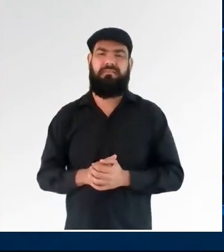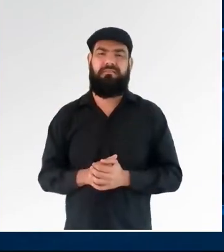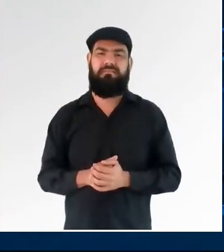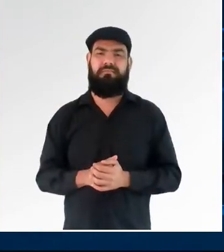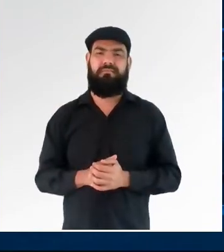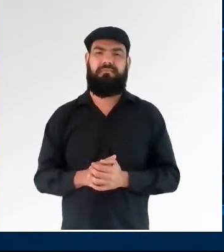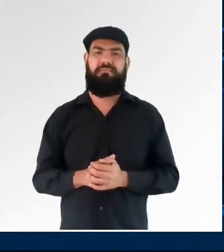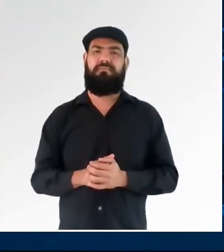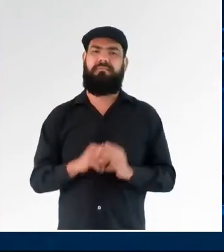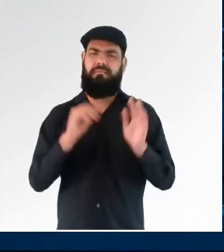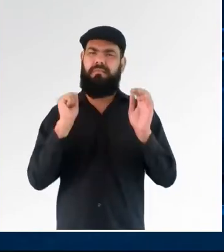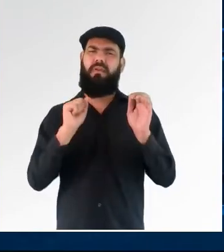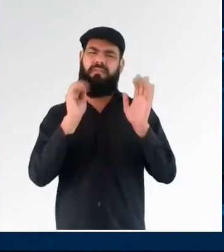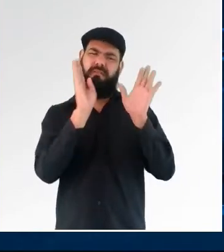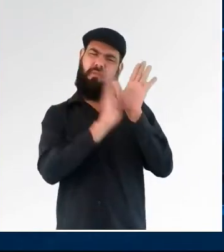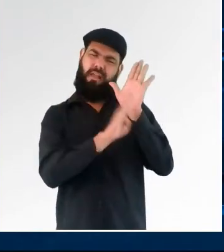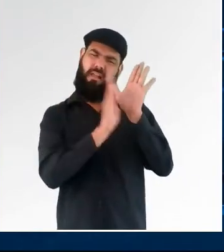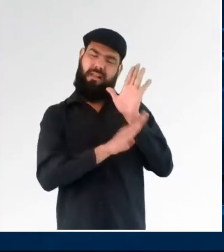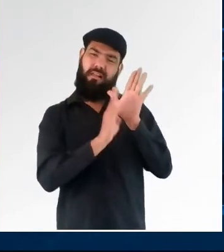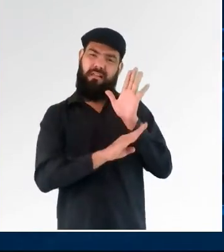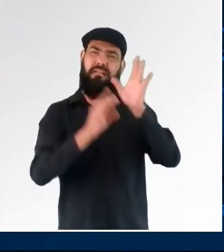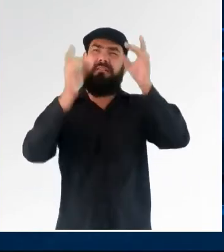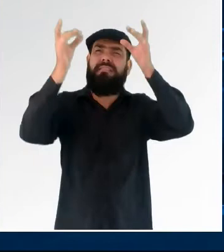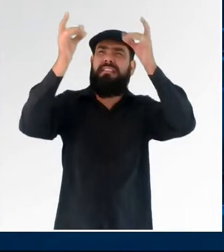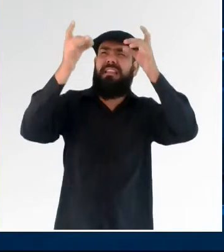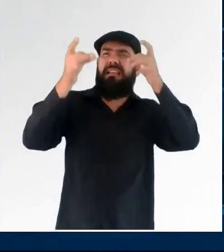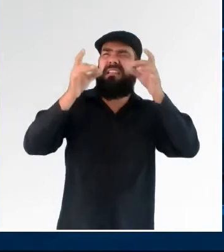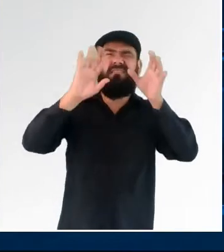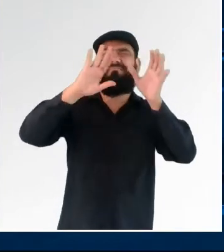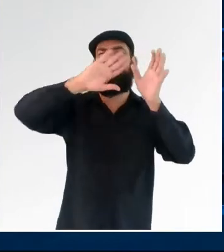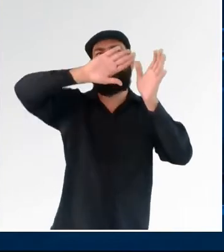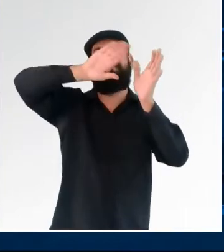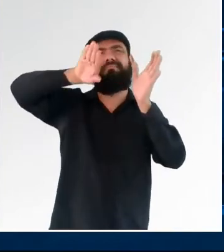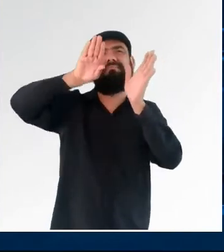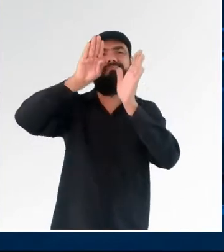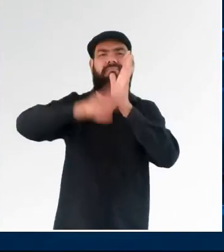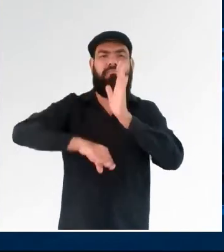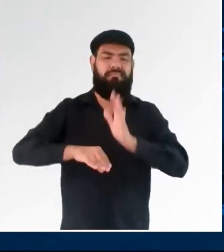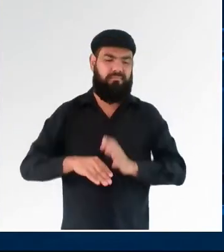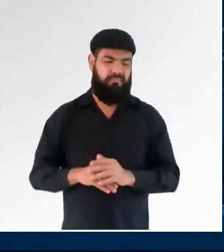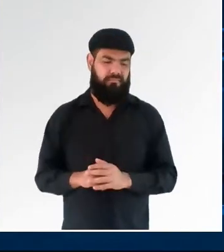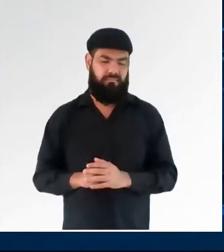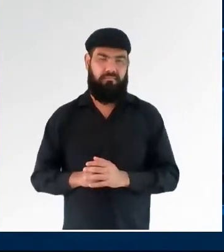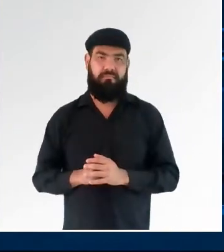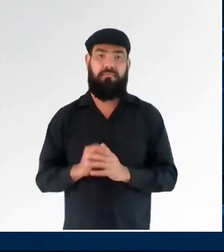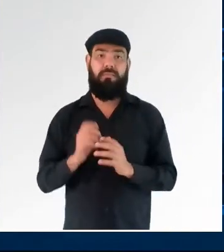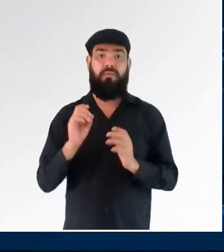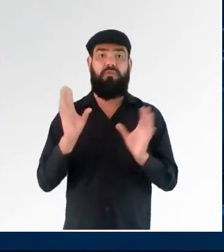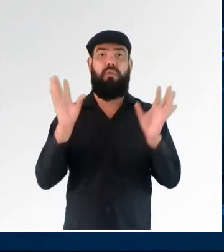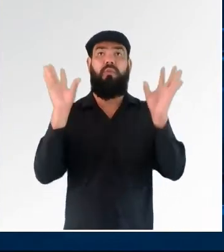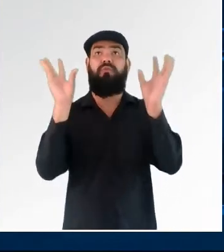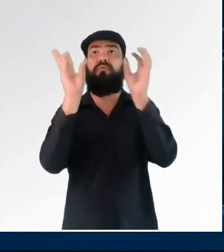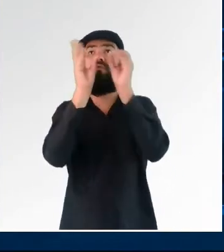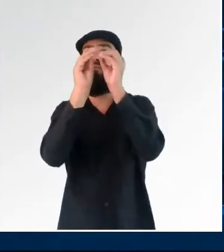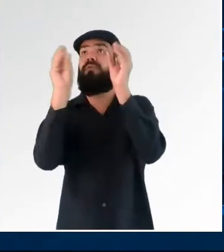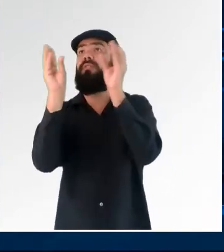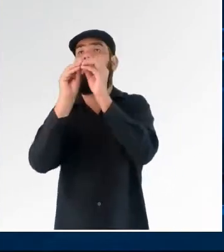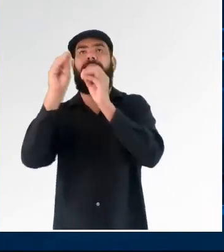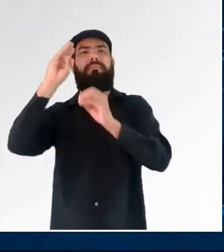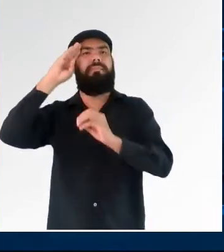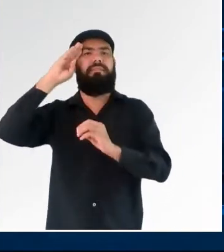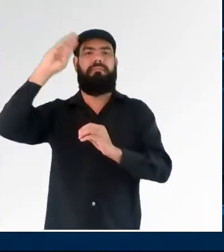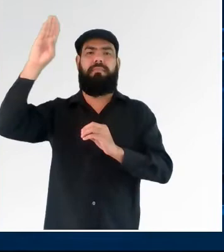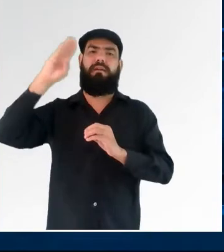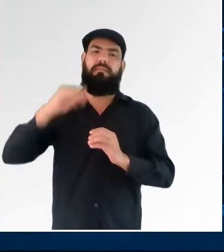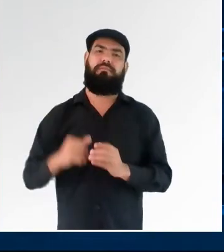retirar. Detalhamentos também, você pode retirar os detalhamentos, ficar só com os elementos principais do texto